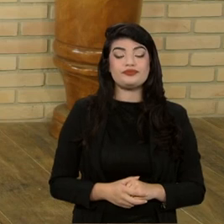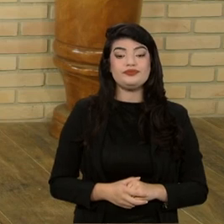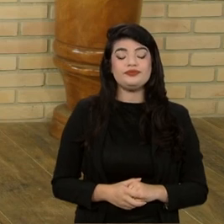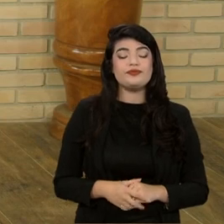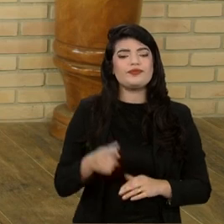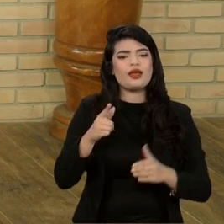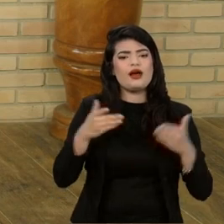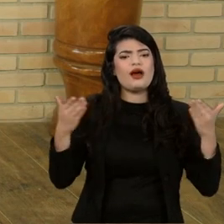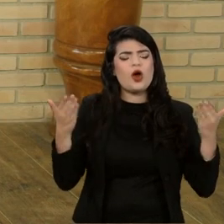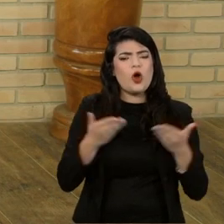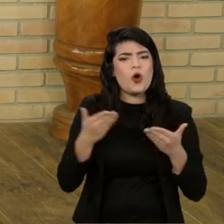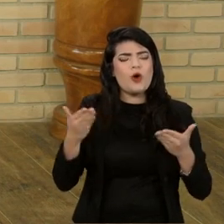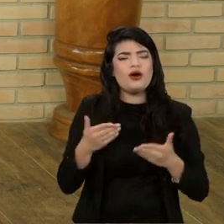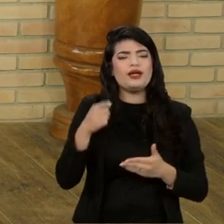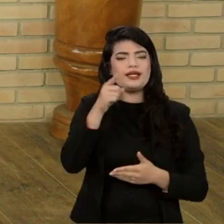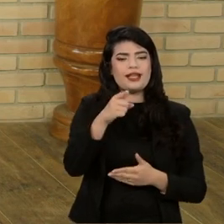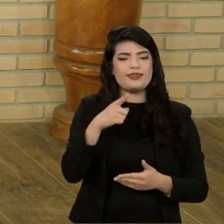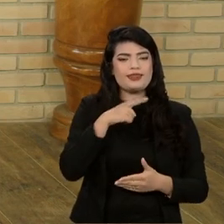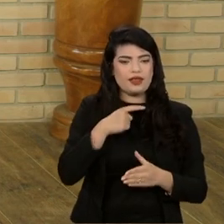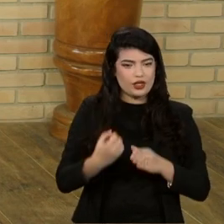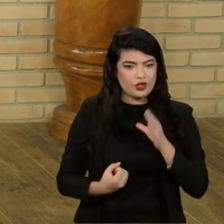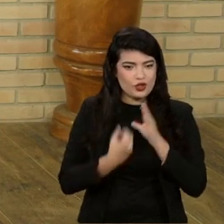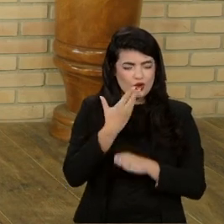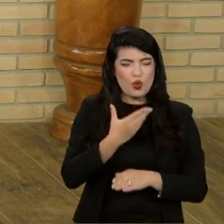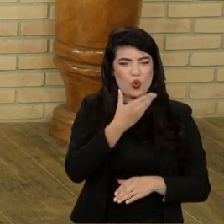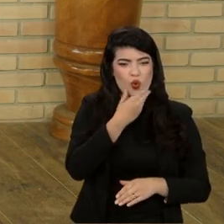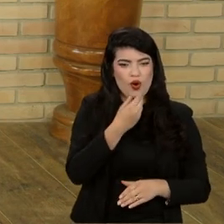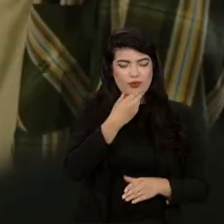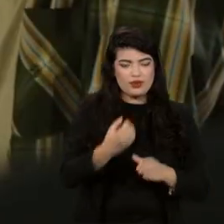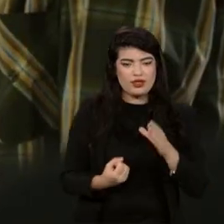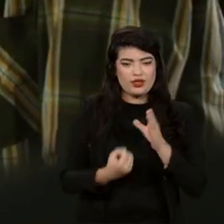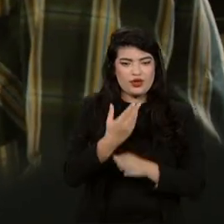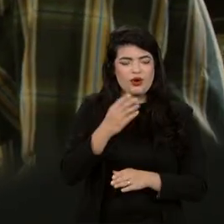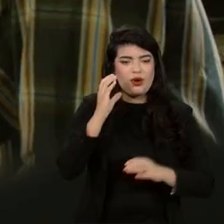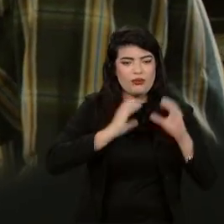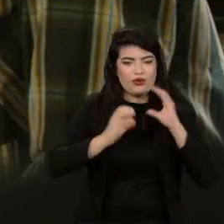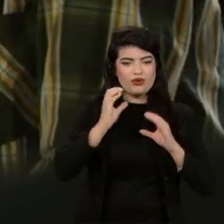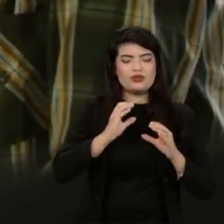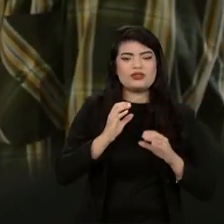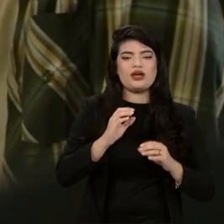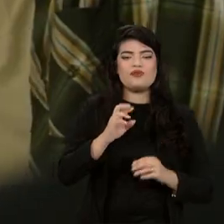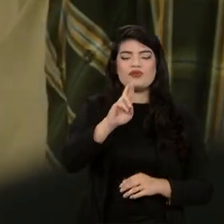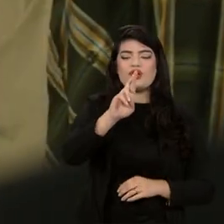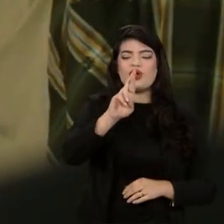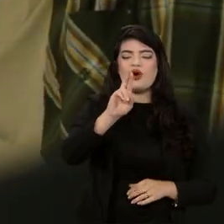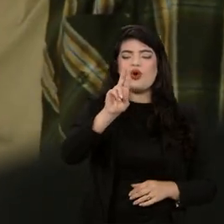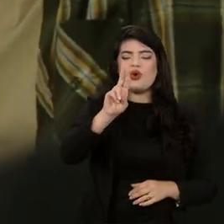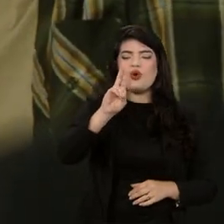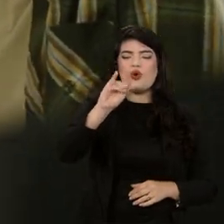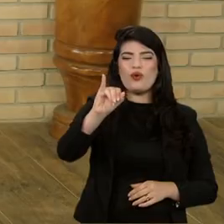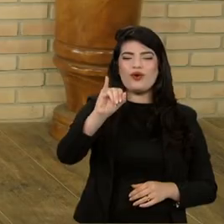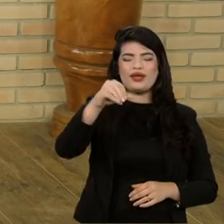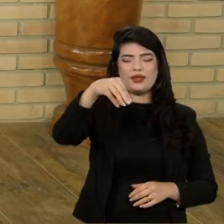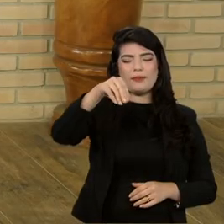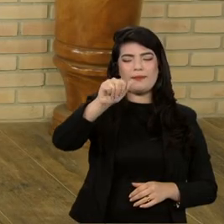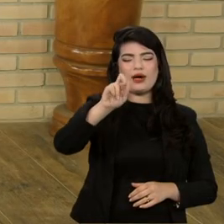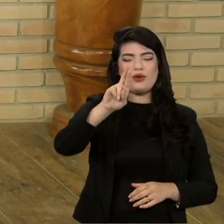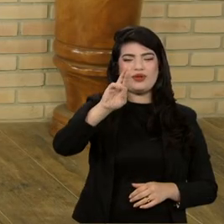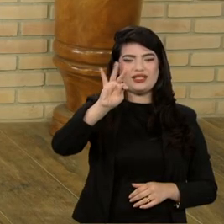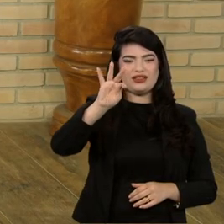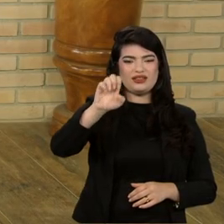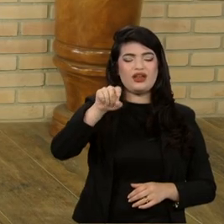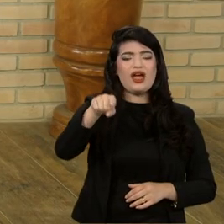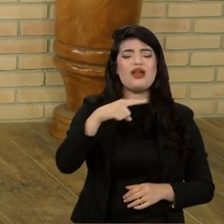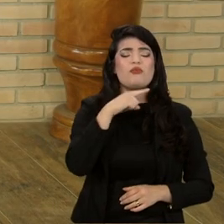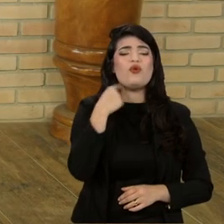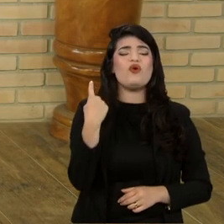Rui Maurício fez uma moda bonita. É, pior que nós perdemos o Rui Maurício agora esse ano passado. Acho que esse ano morreu.